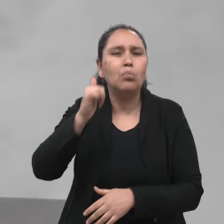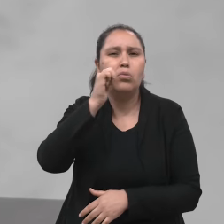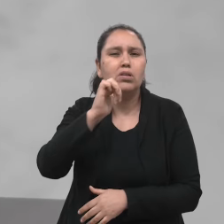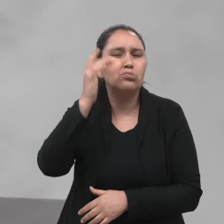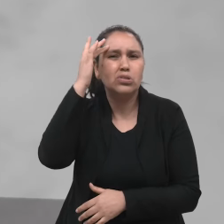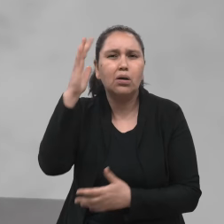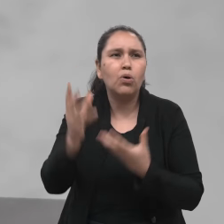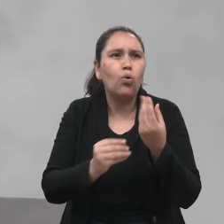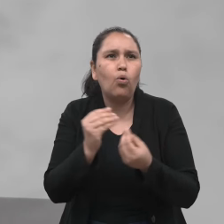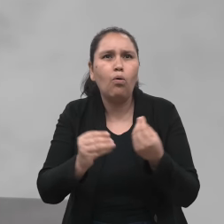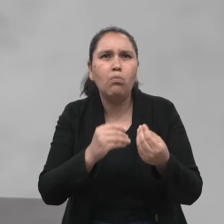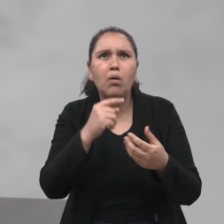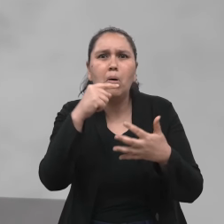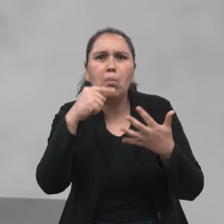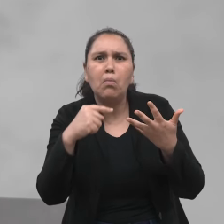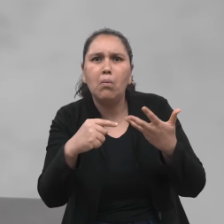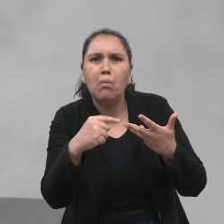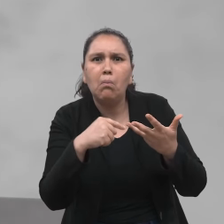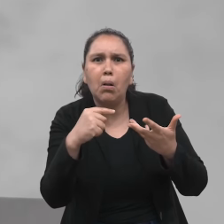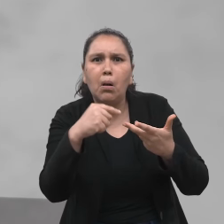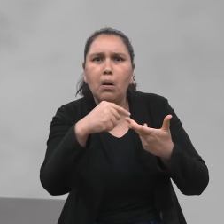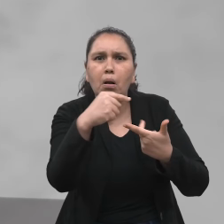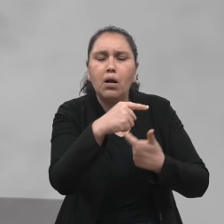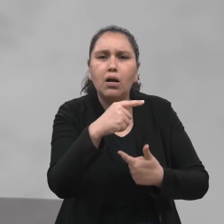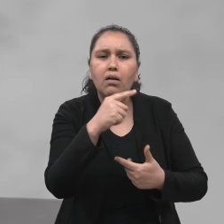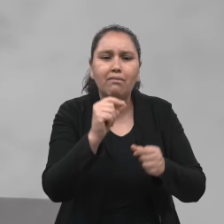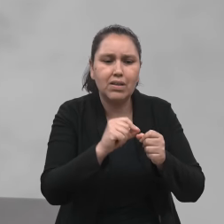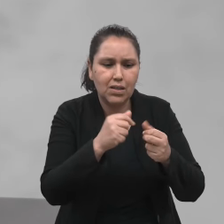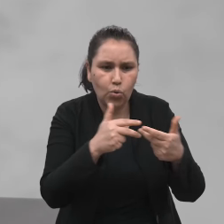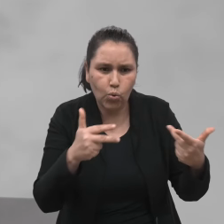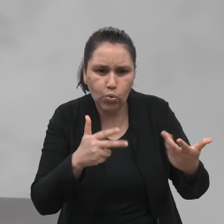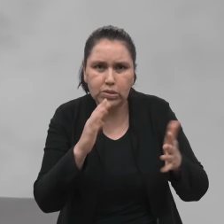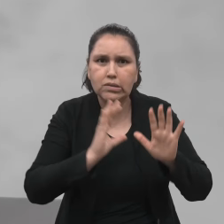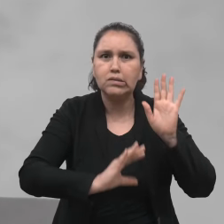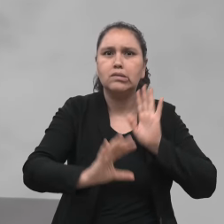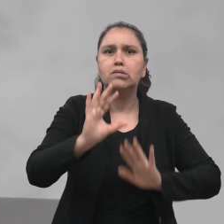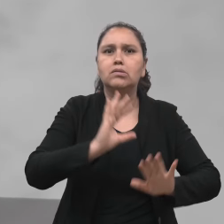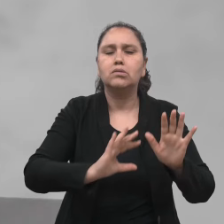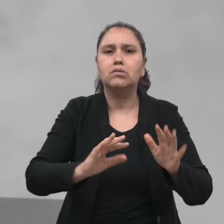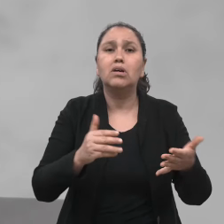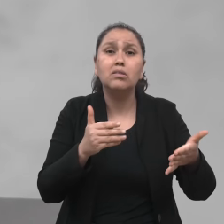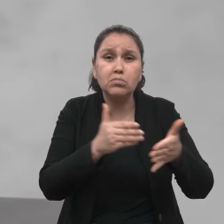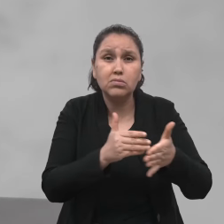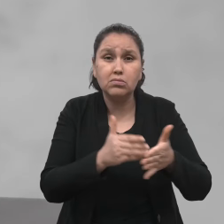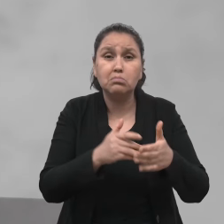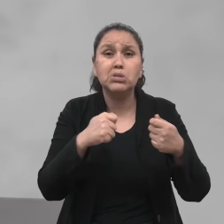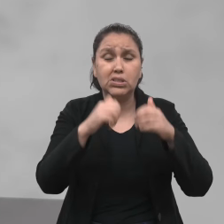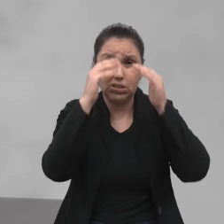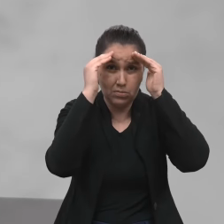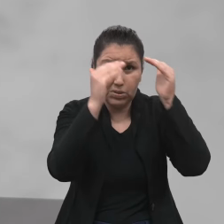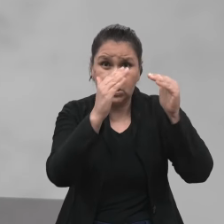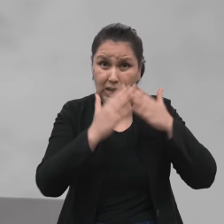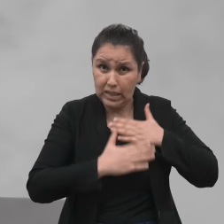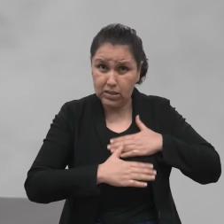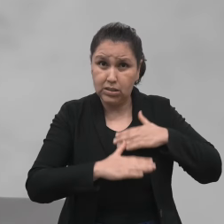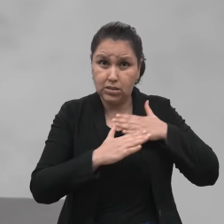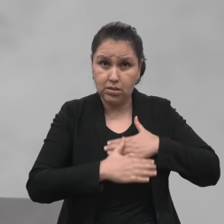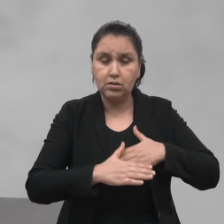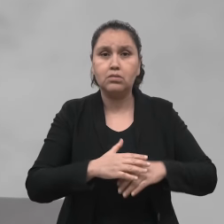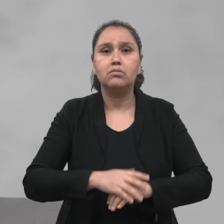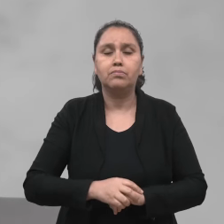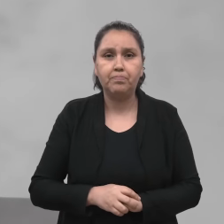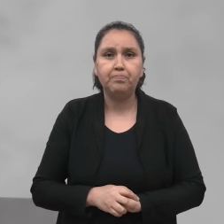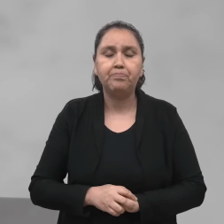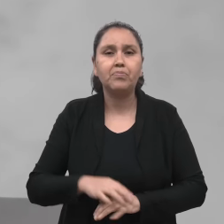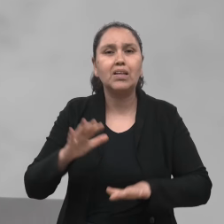às vezes não tem recurso interno para poder dar conta de fazer aquilo que as pessoas acham que ela deveria fazer e ela não consegue. Então é uma limitação que a gente precisa respeitar. Na